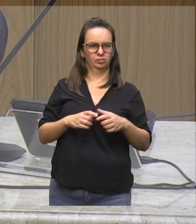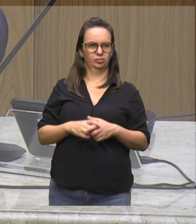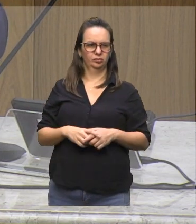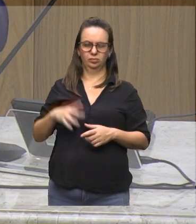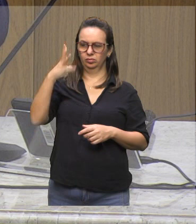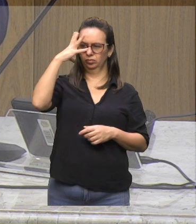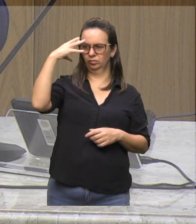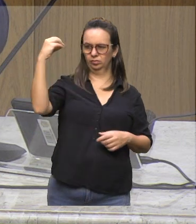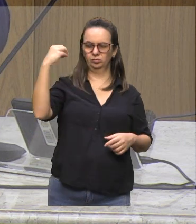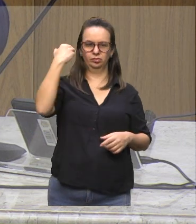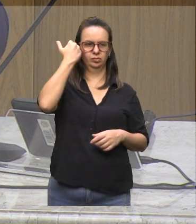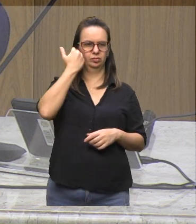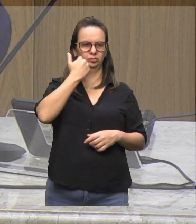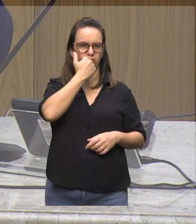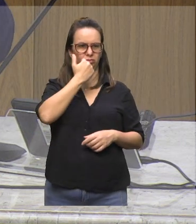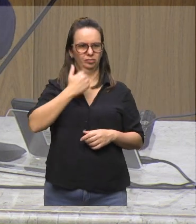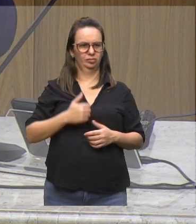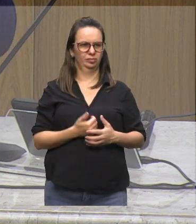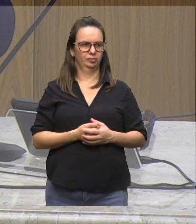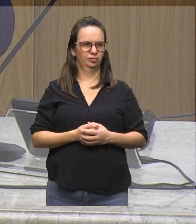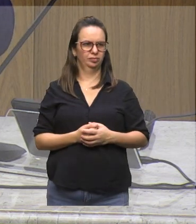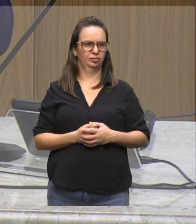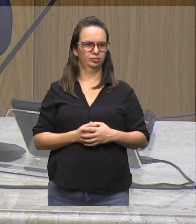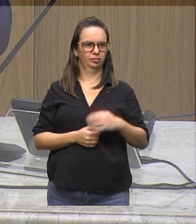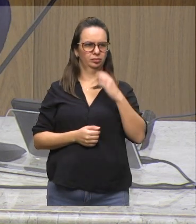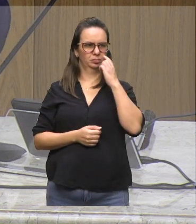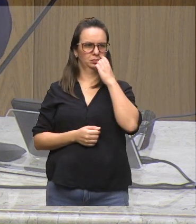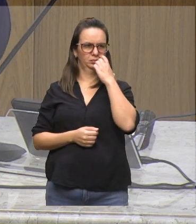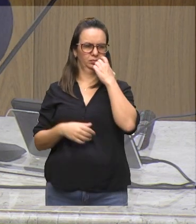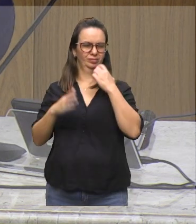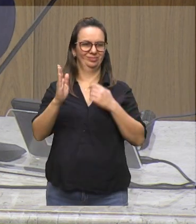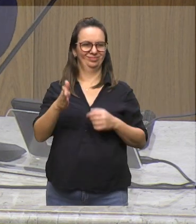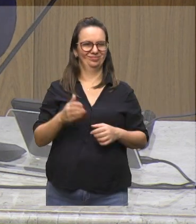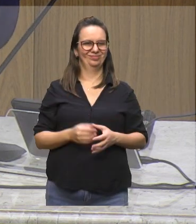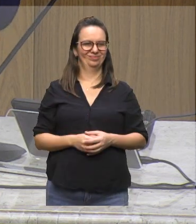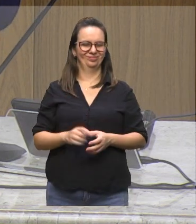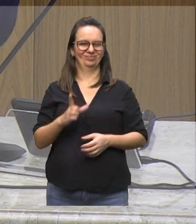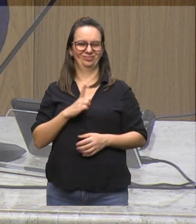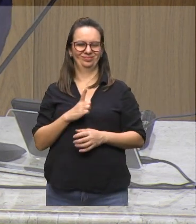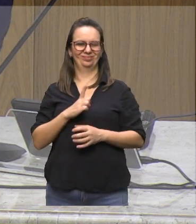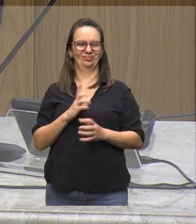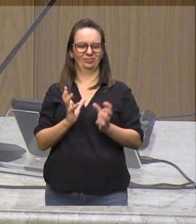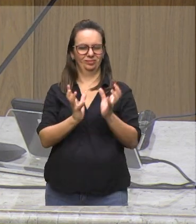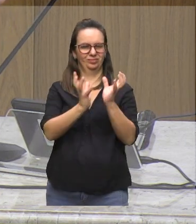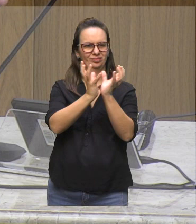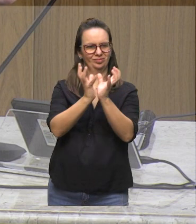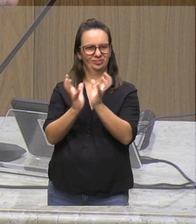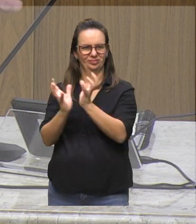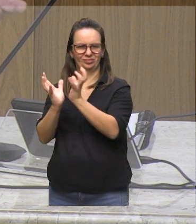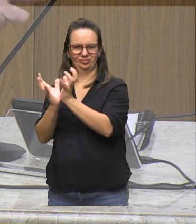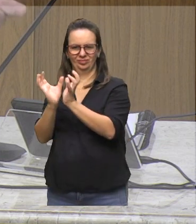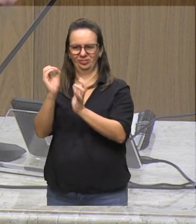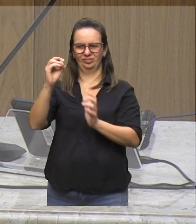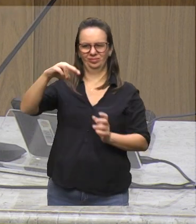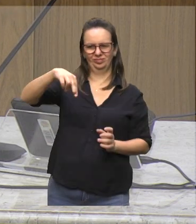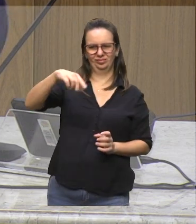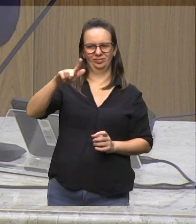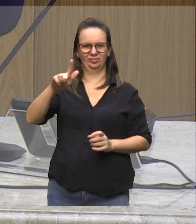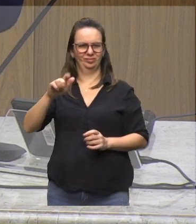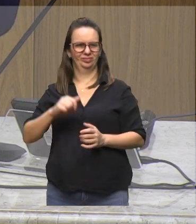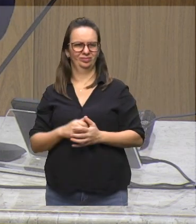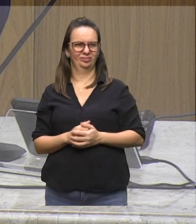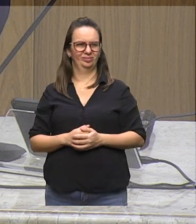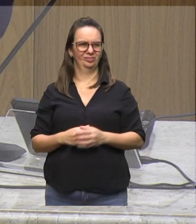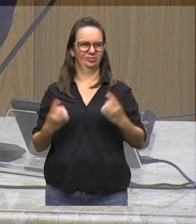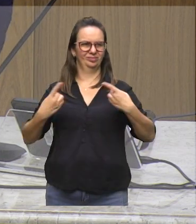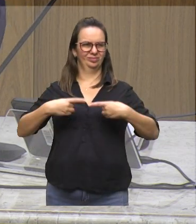esse trabalho de identificação facial, né? E já tem ONG do Rio de Janeiro se mobilizando contra, não é? Porque fala